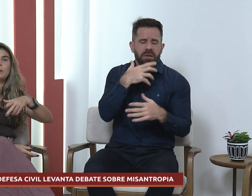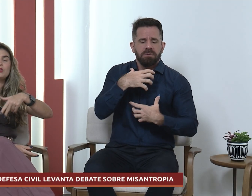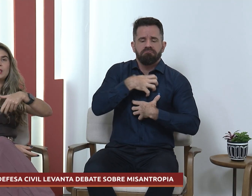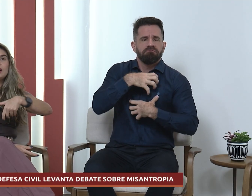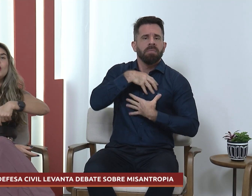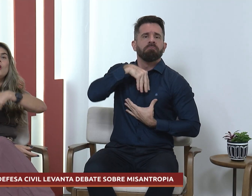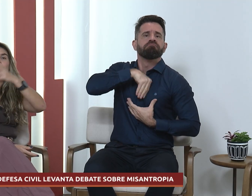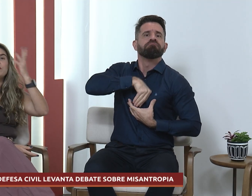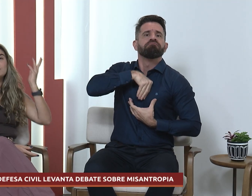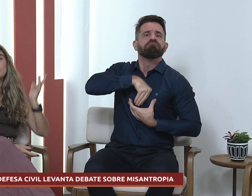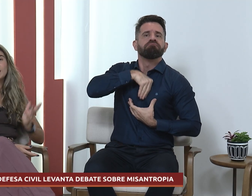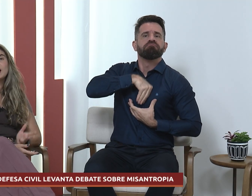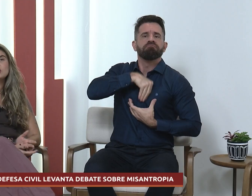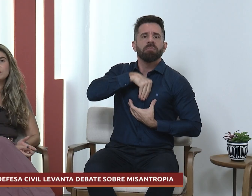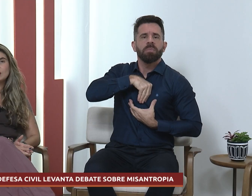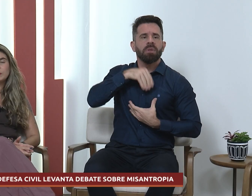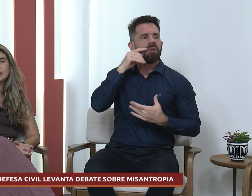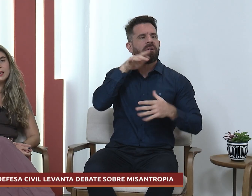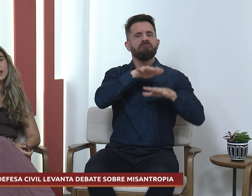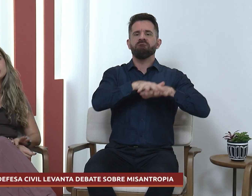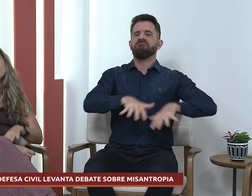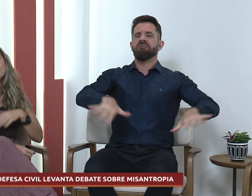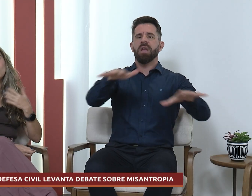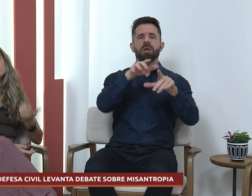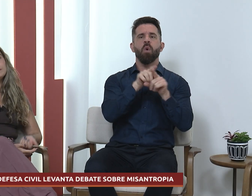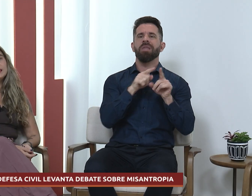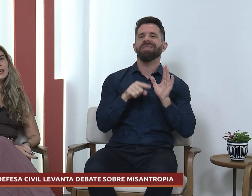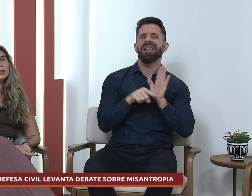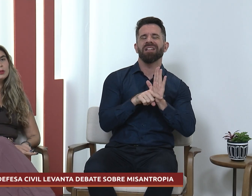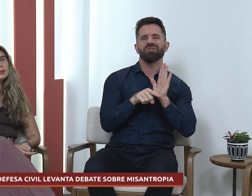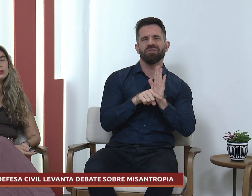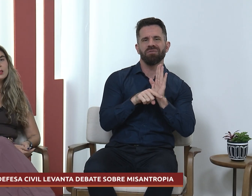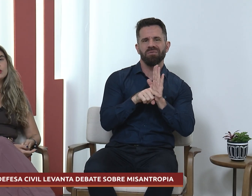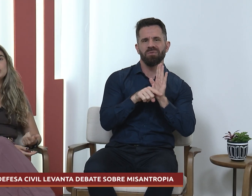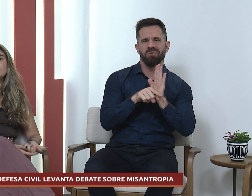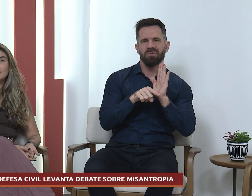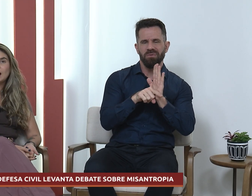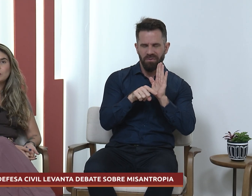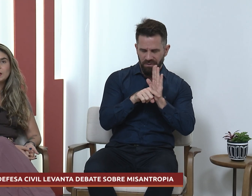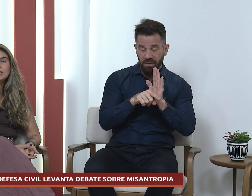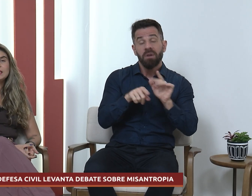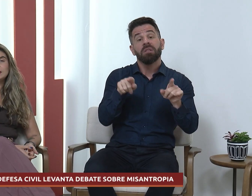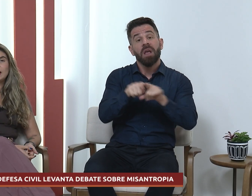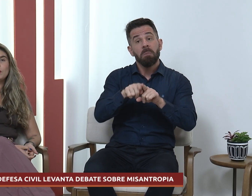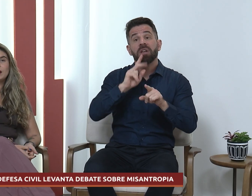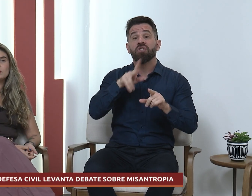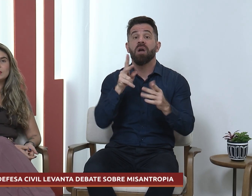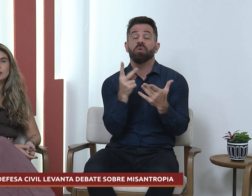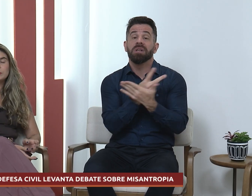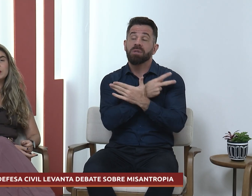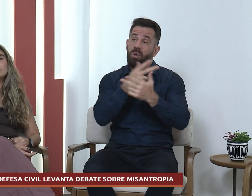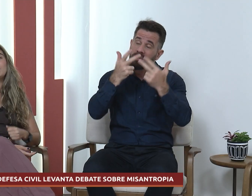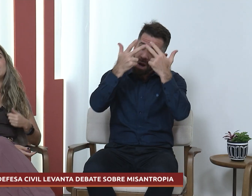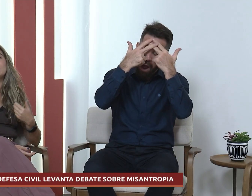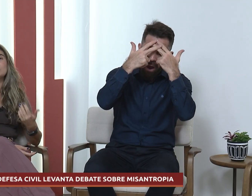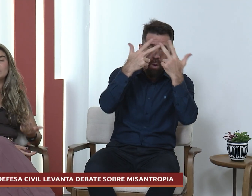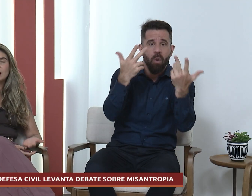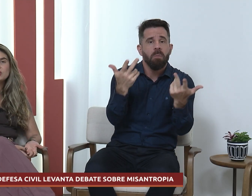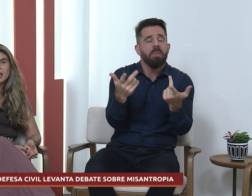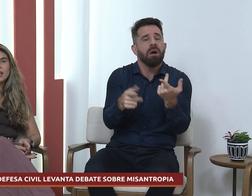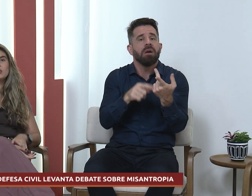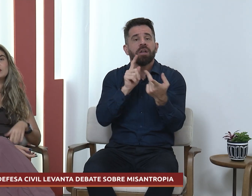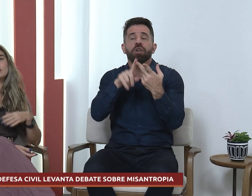A pessoa pode ter uma visão negativa da humanidade ou também dado a situações de trauma, com relações